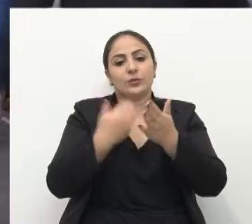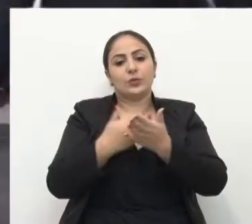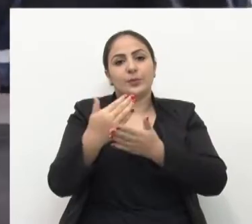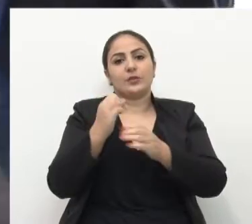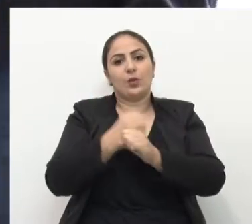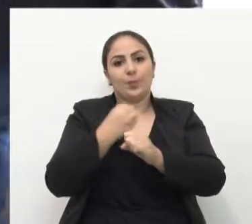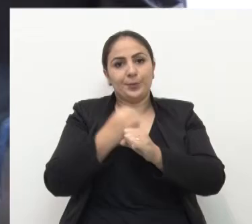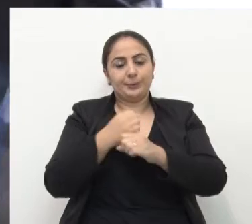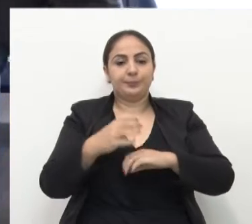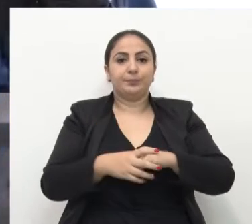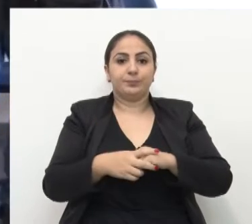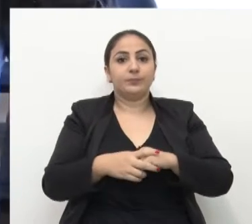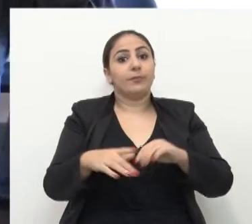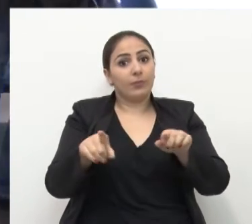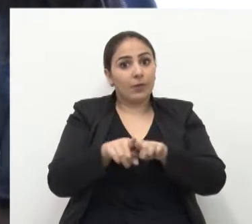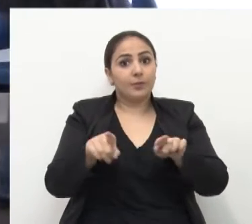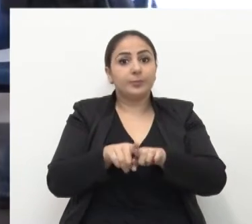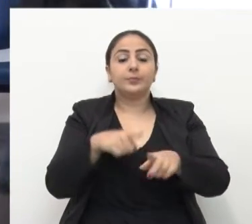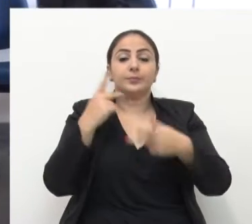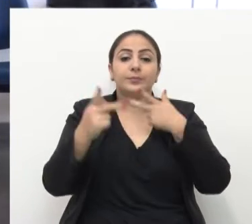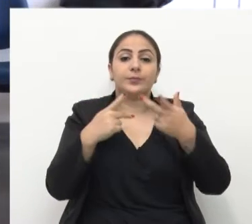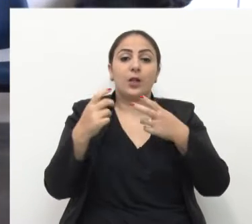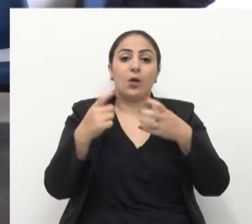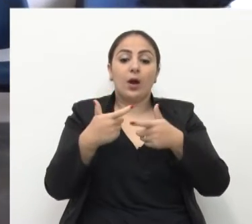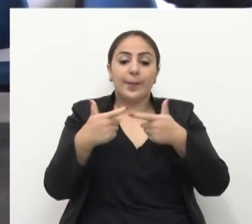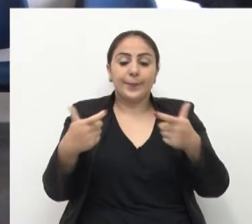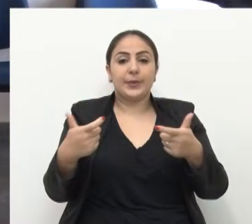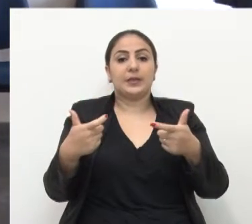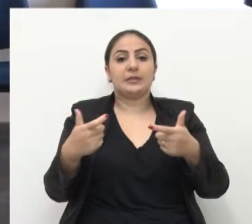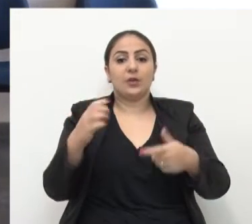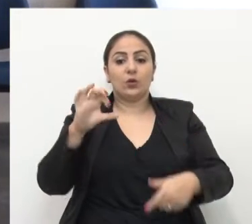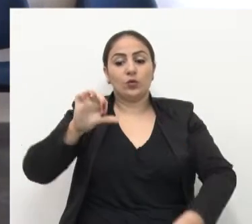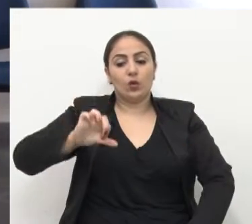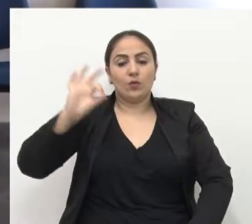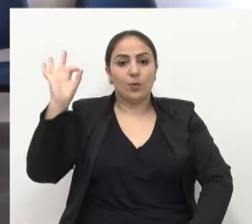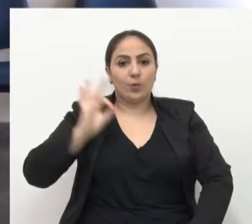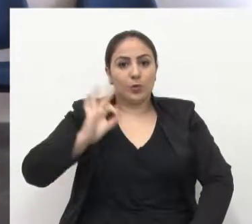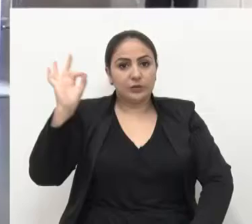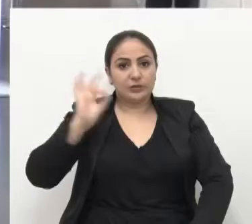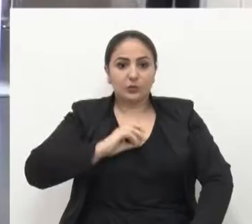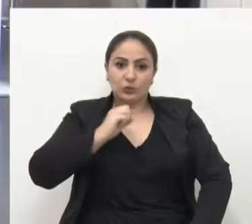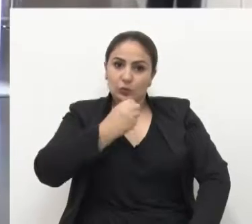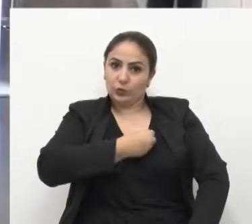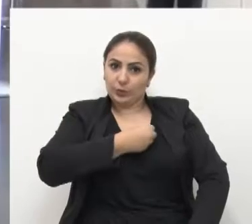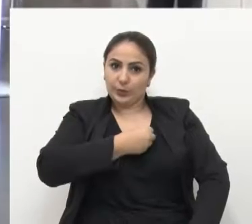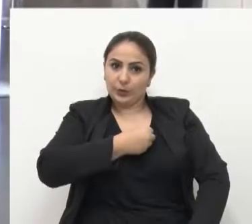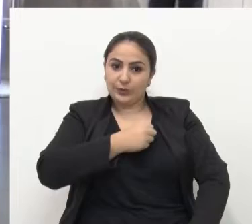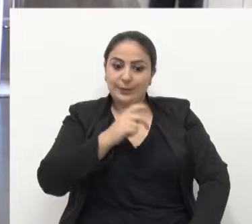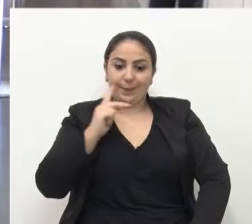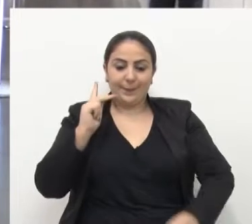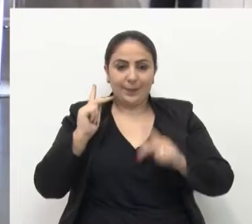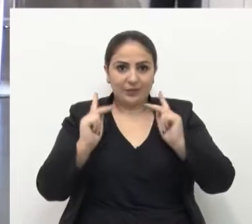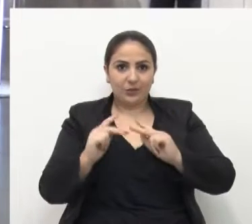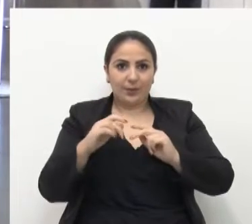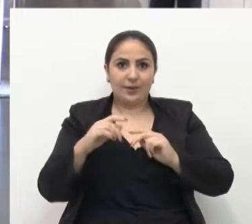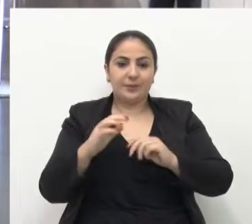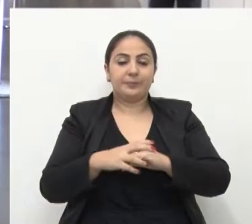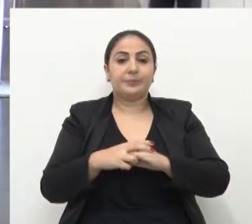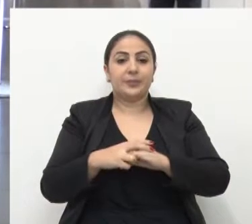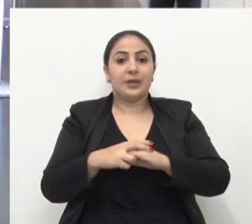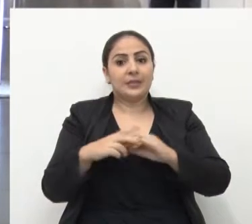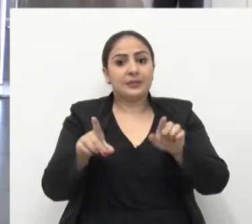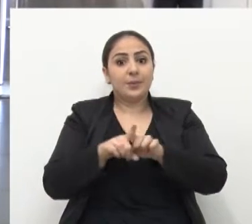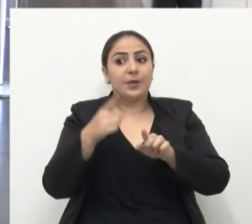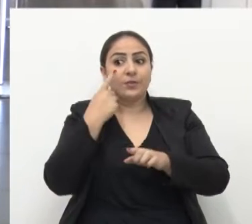para o início das obras ele também comentou a ampliação de 9 por cento no número de passageiros e um movimento para